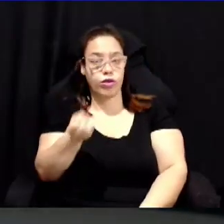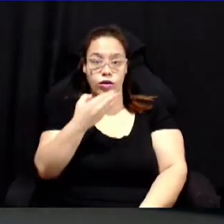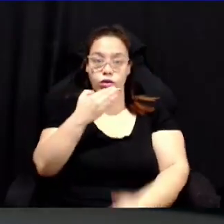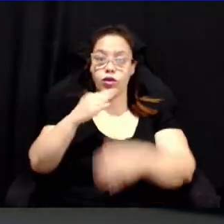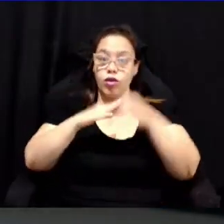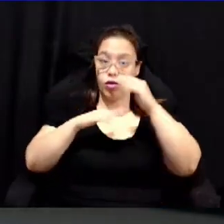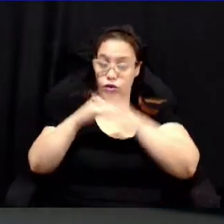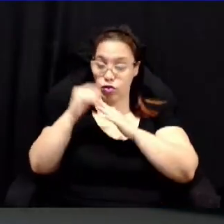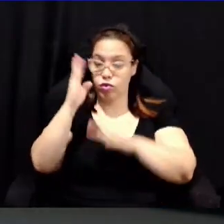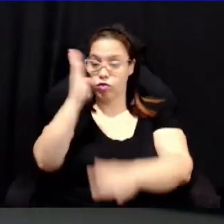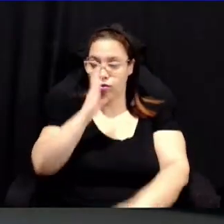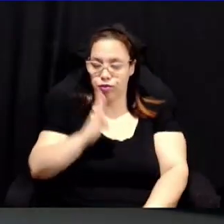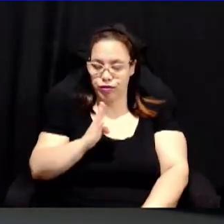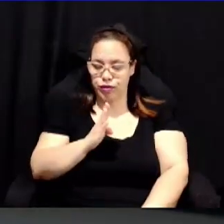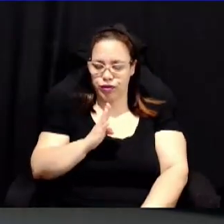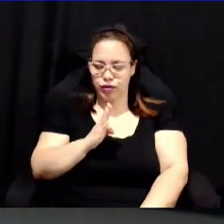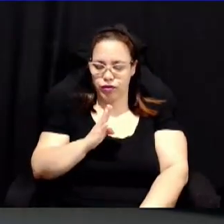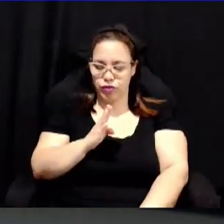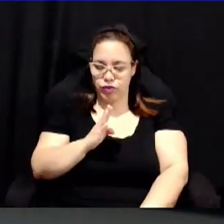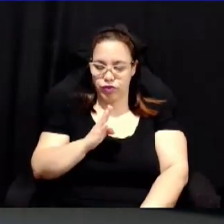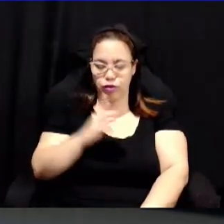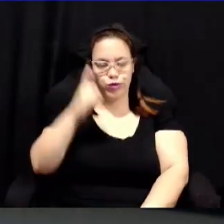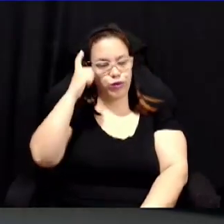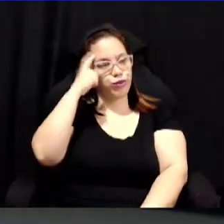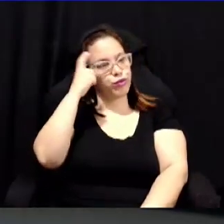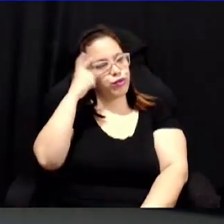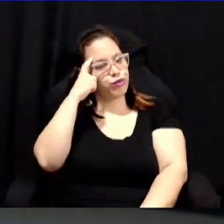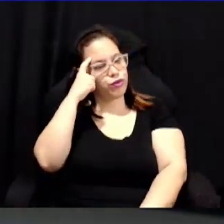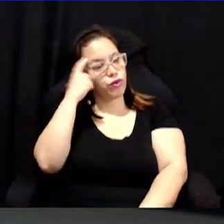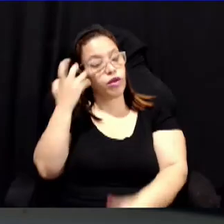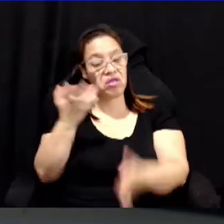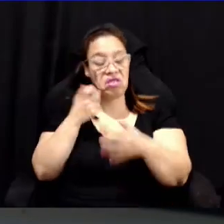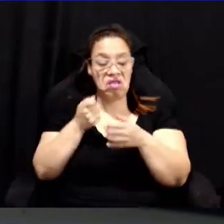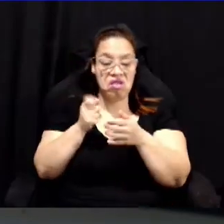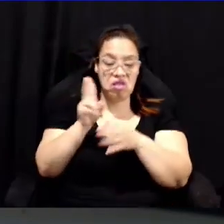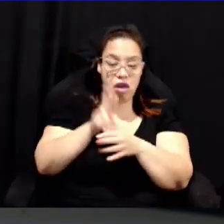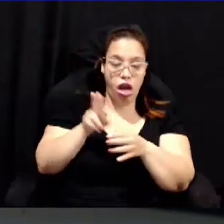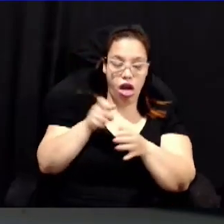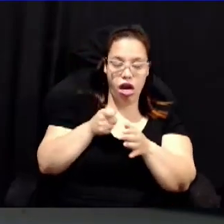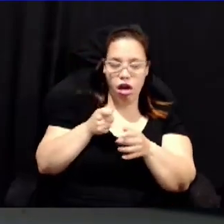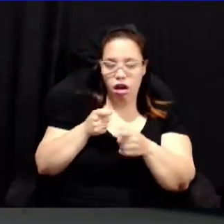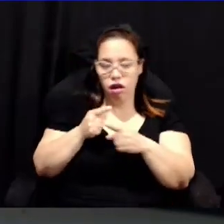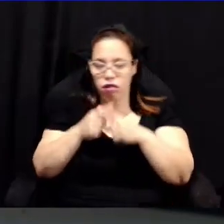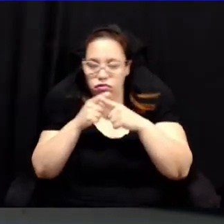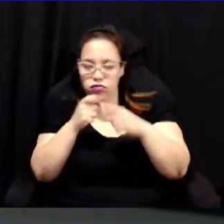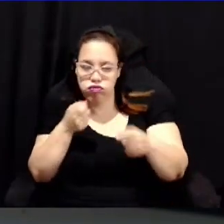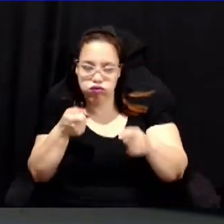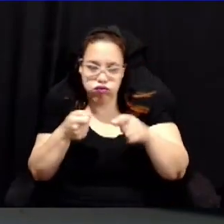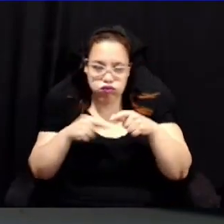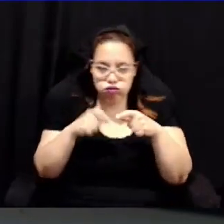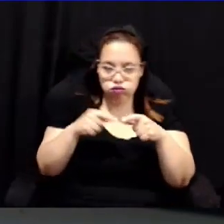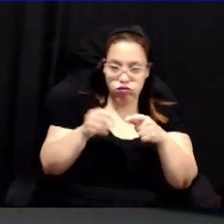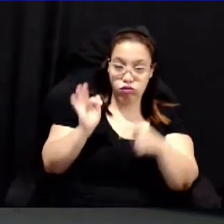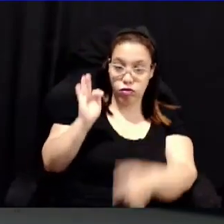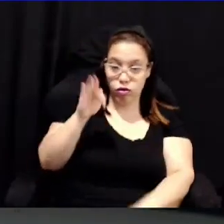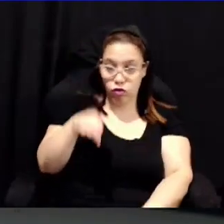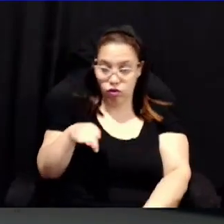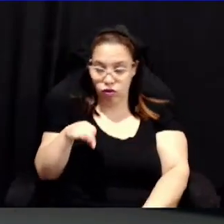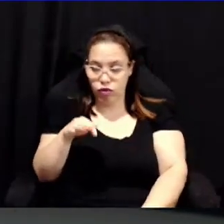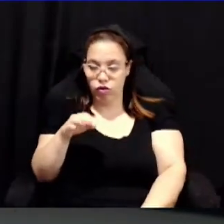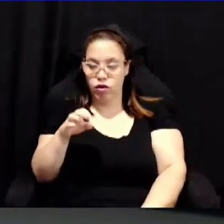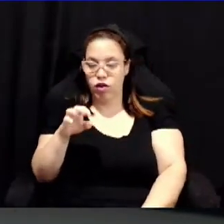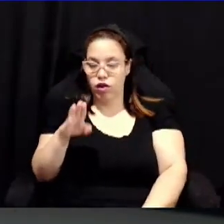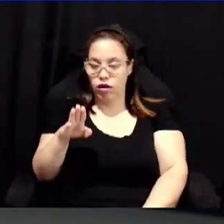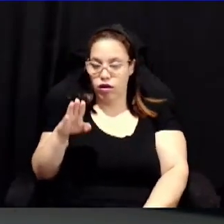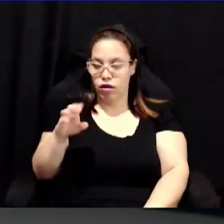a fim de conscientizar os apostadores, os usuários, sobre a real finalidade das bets, que é entretenimento, lazer